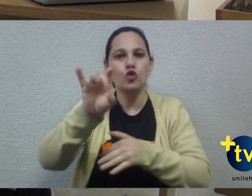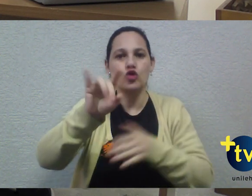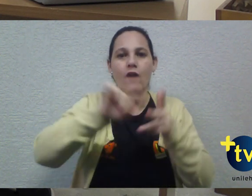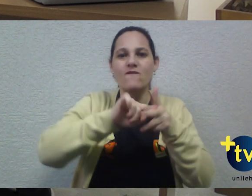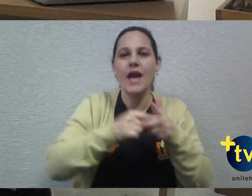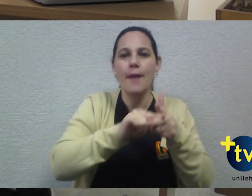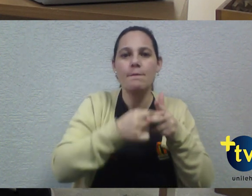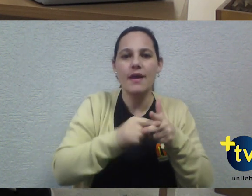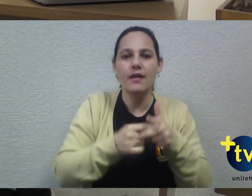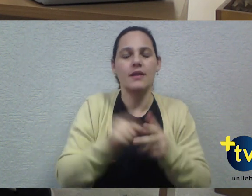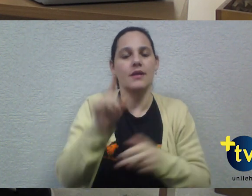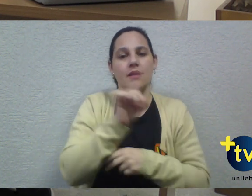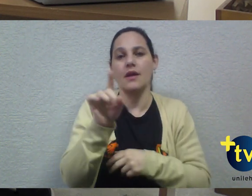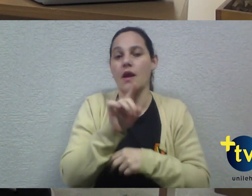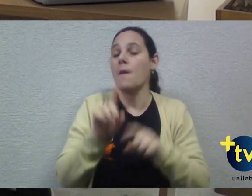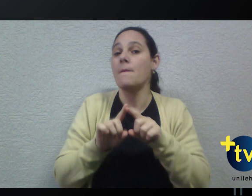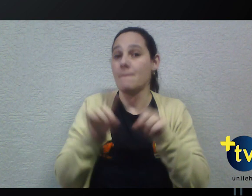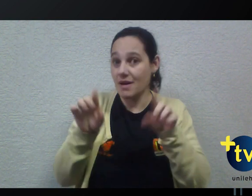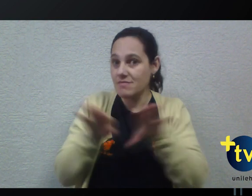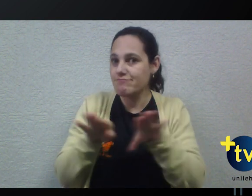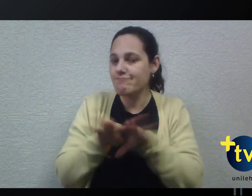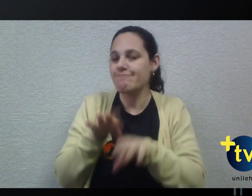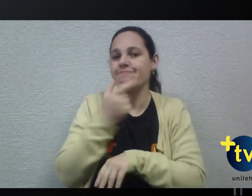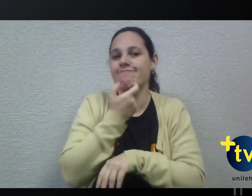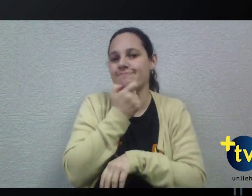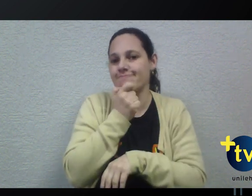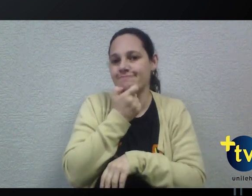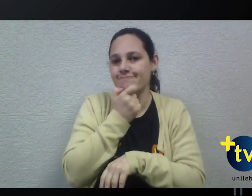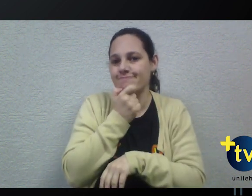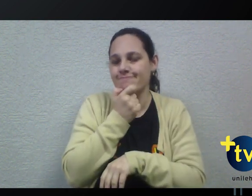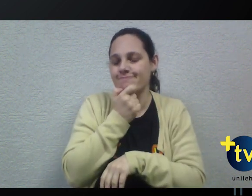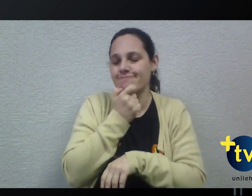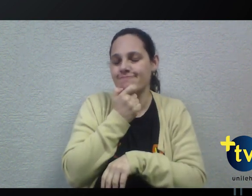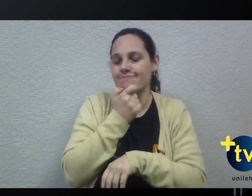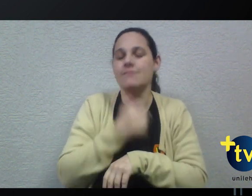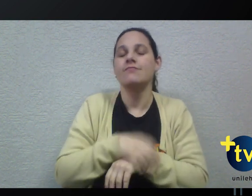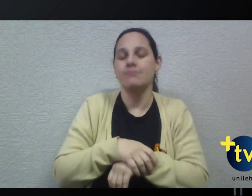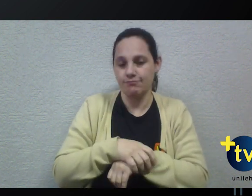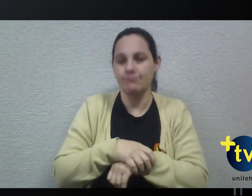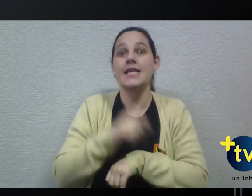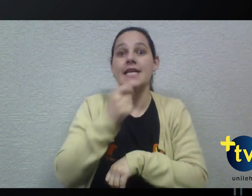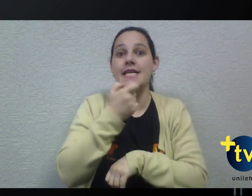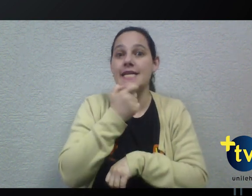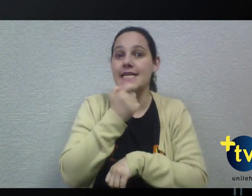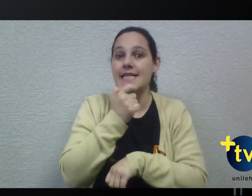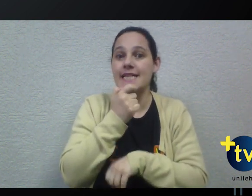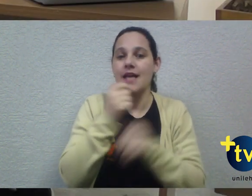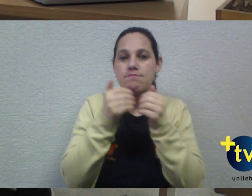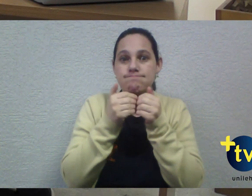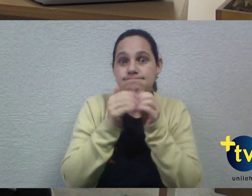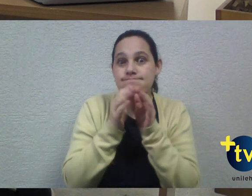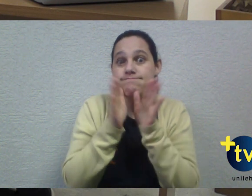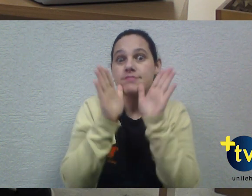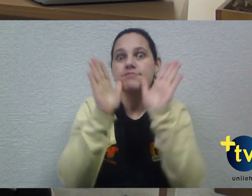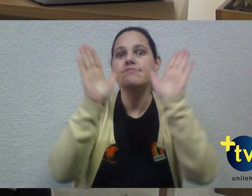em ferramentas, mas principalmente focar no inglês. Porque o inglês ele é um abridor de